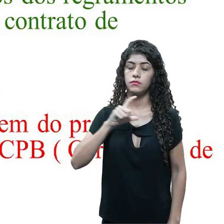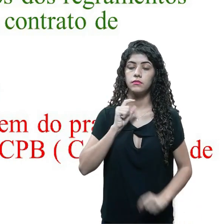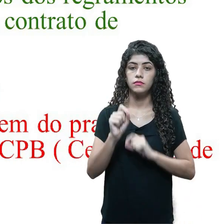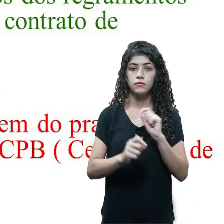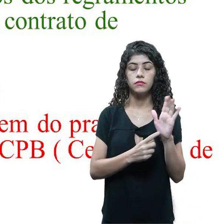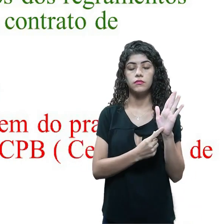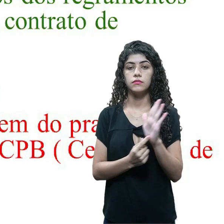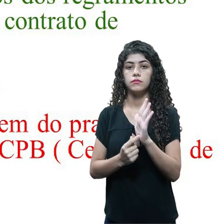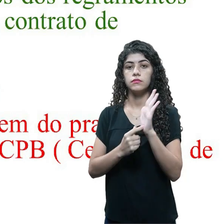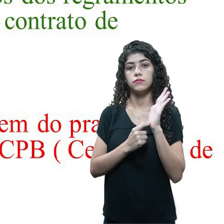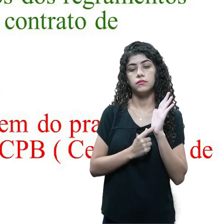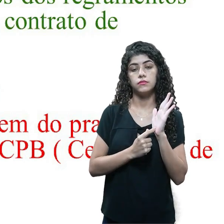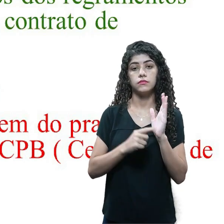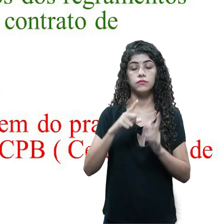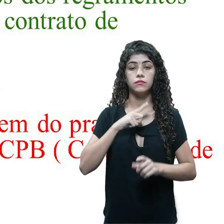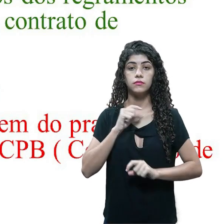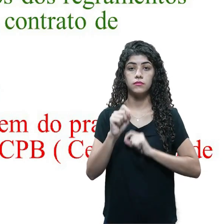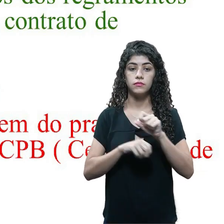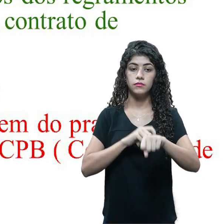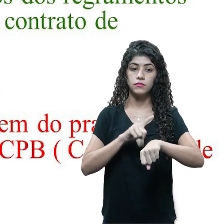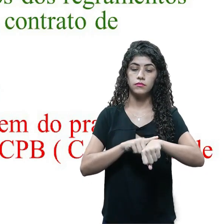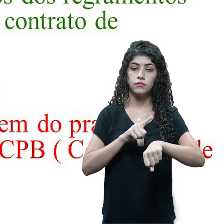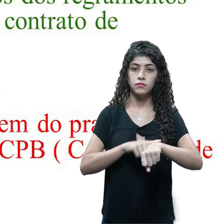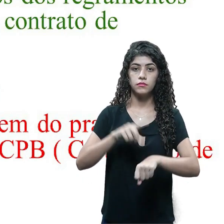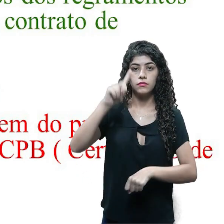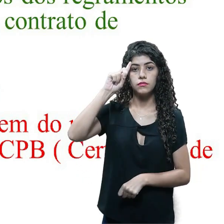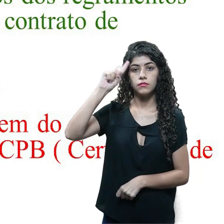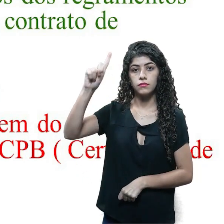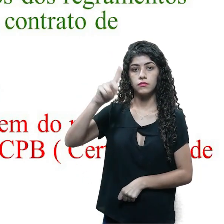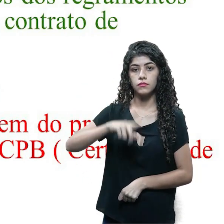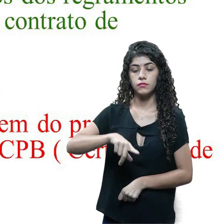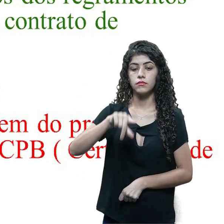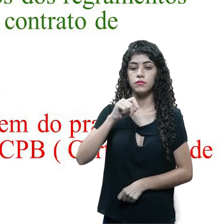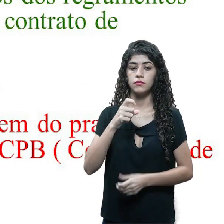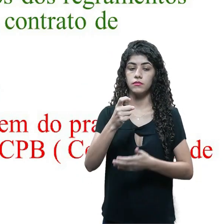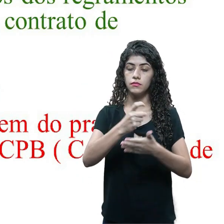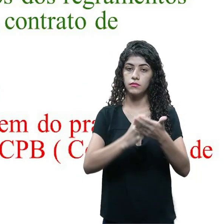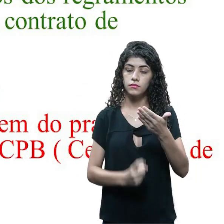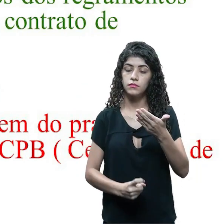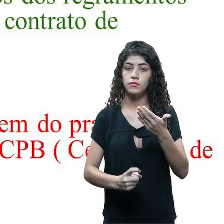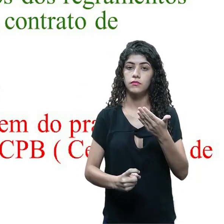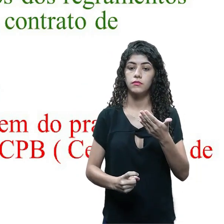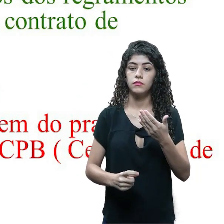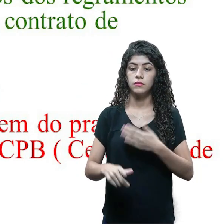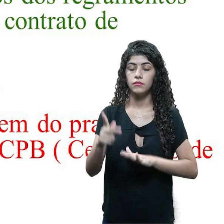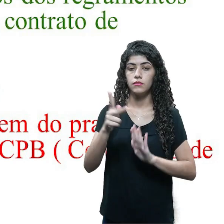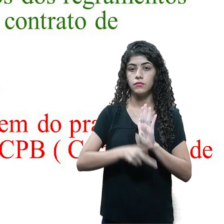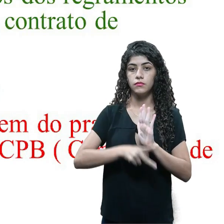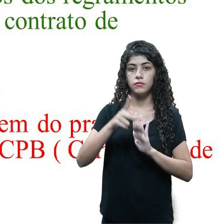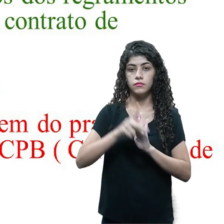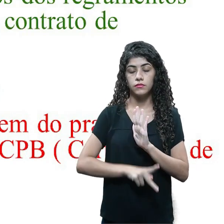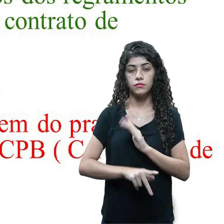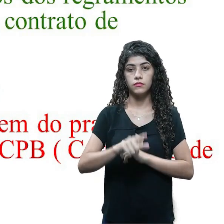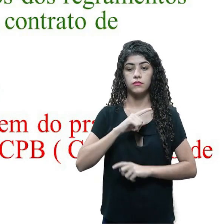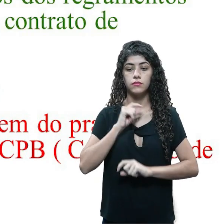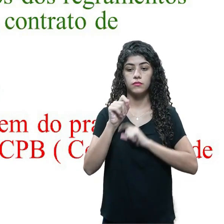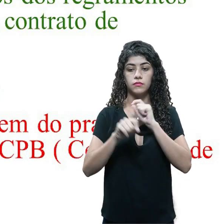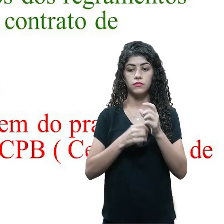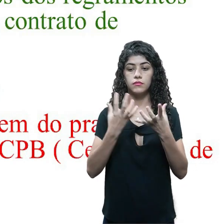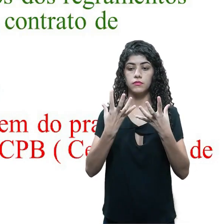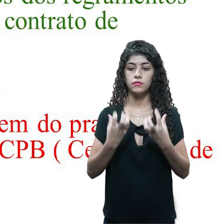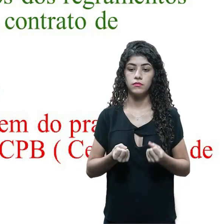Setorial do Audiovisual. A apresentação da prestação de contas no prazo determinado nos termos dos regramentos válidos para o